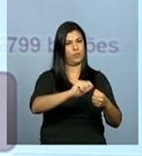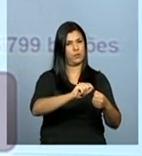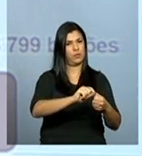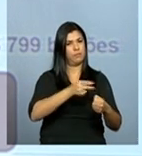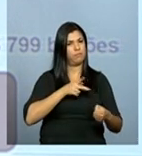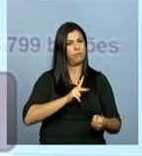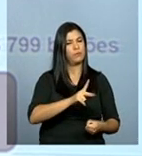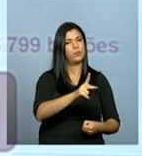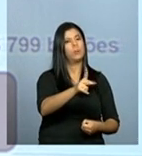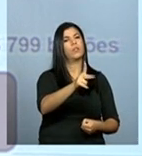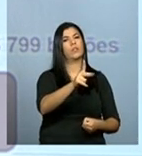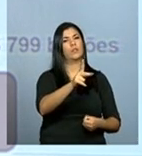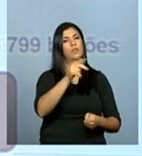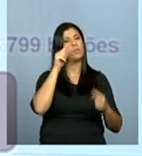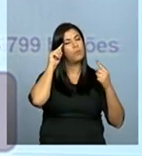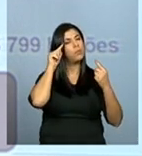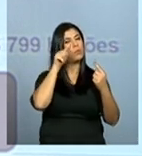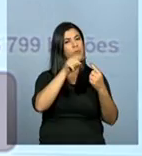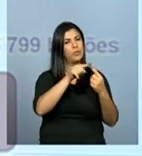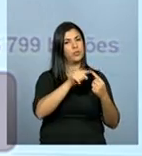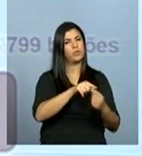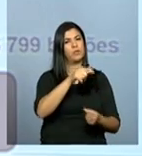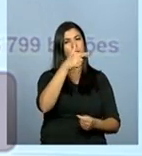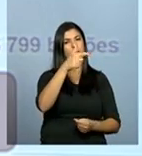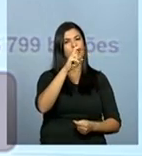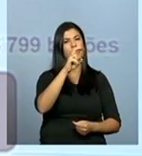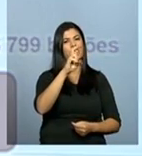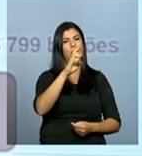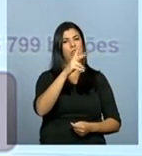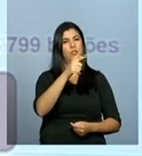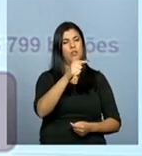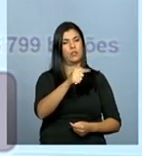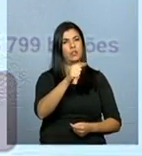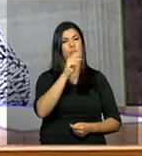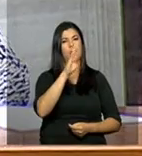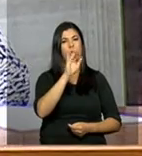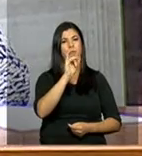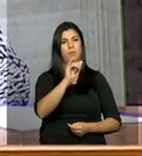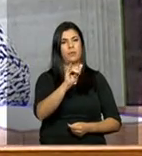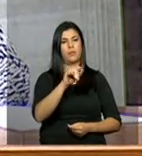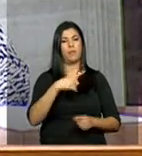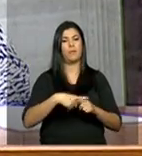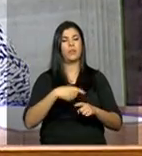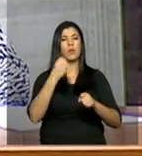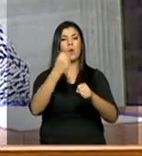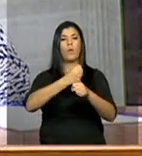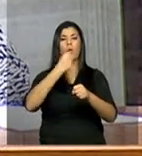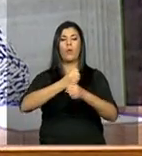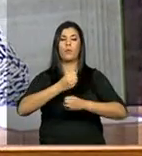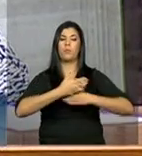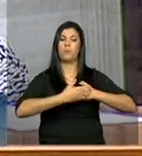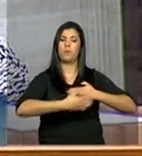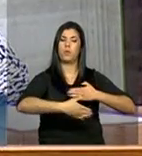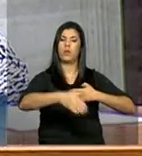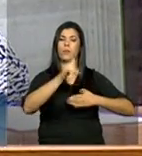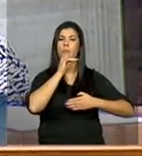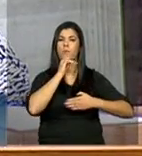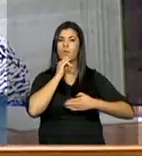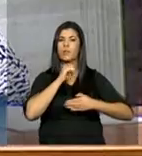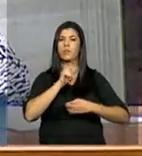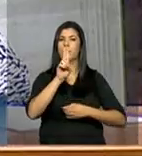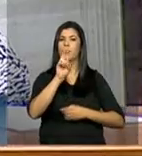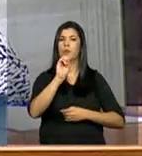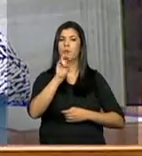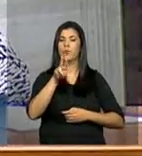gente executaria 247 bilhões, mas isso não concluiria as obras, porque são obras que levam, uma usina hidrelétrica, por exemplo,